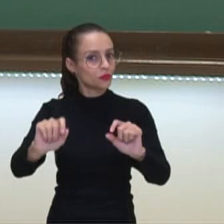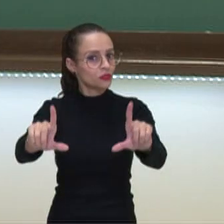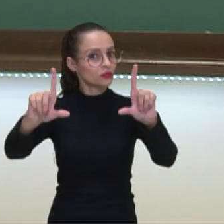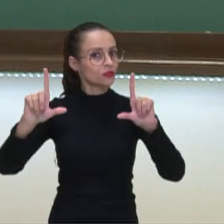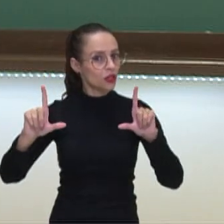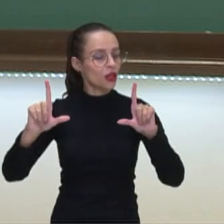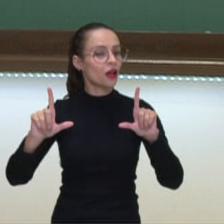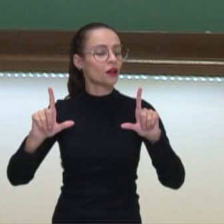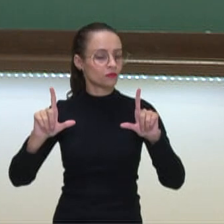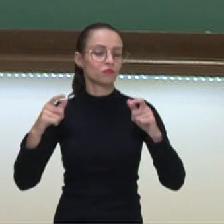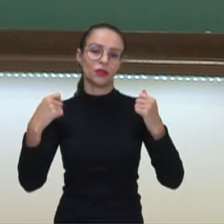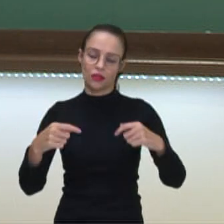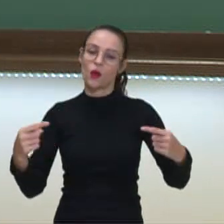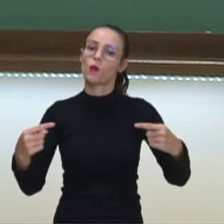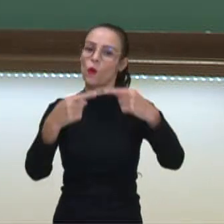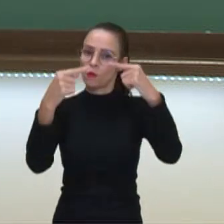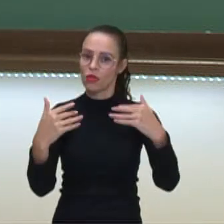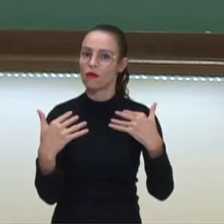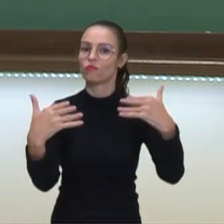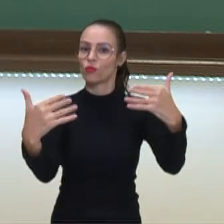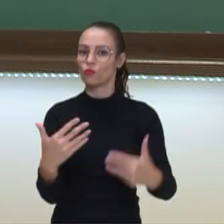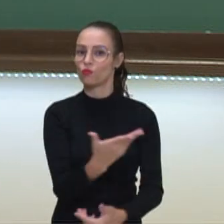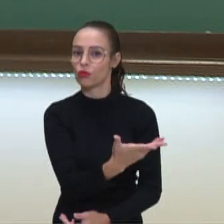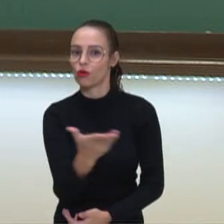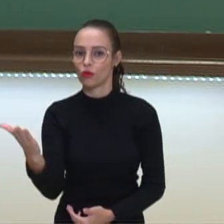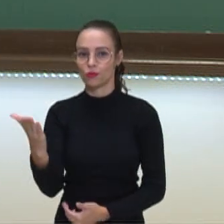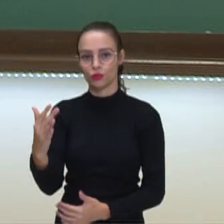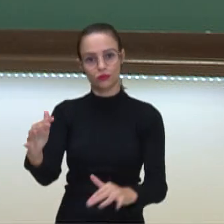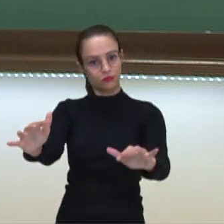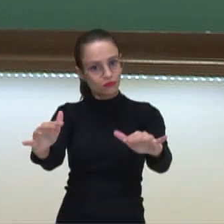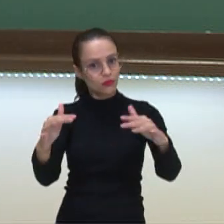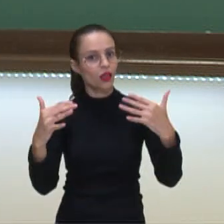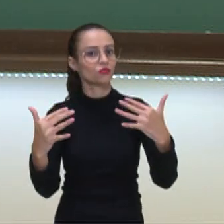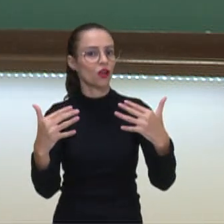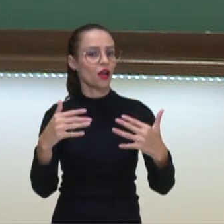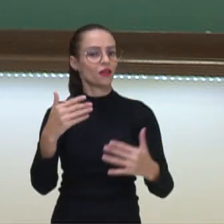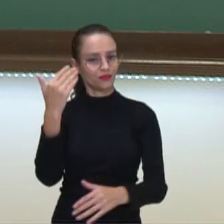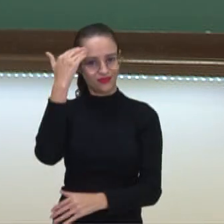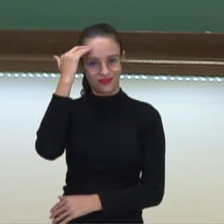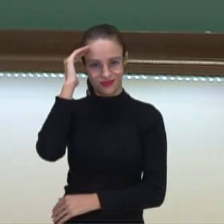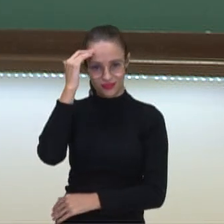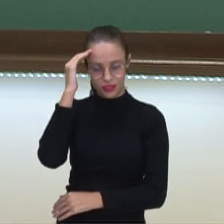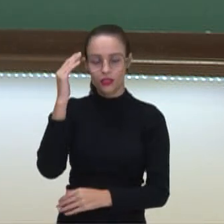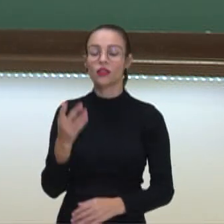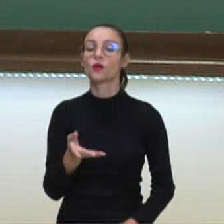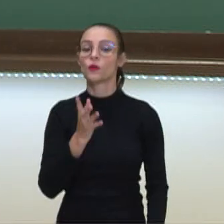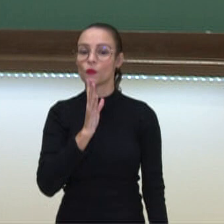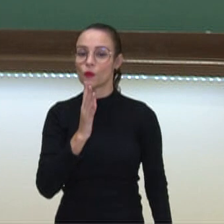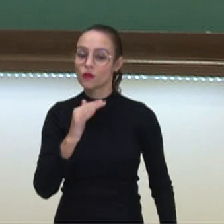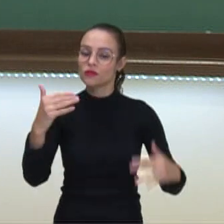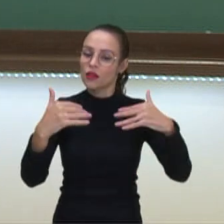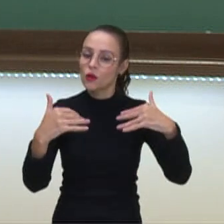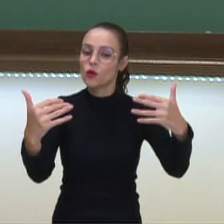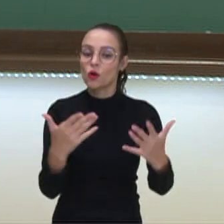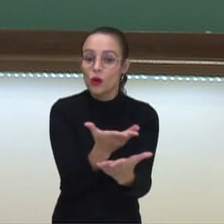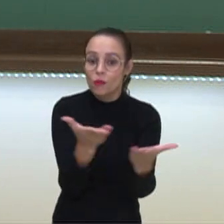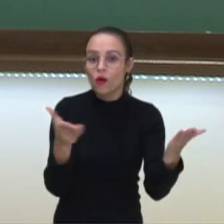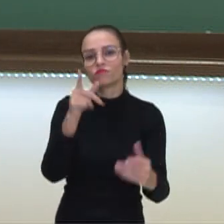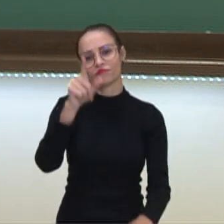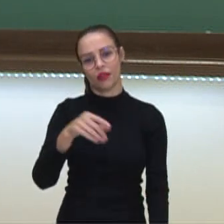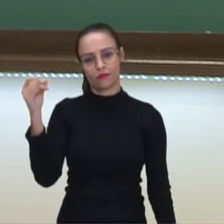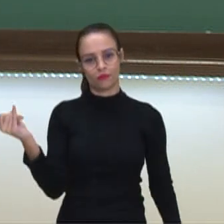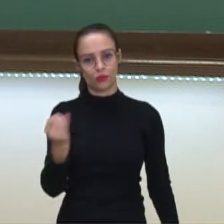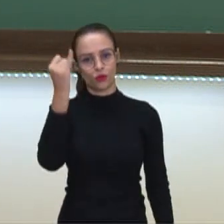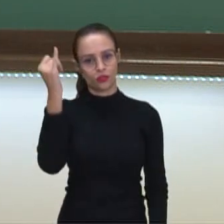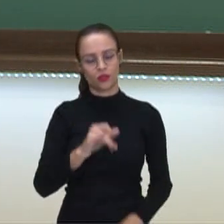precisa ser apropriada para o público, né, para que ele possa entender. Conhecer o público é extremamente